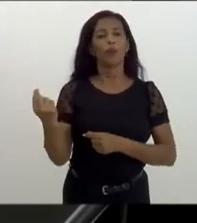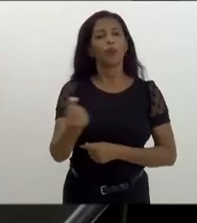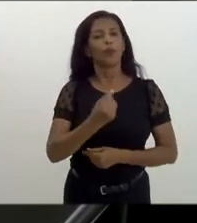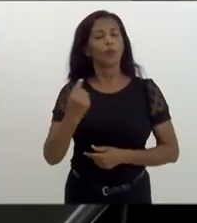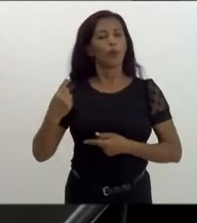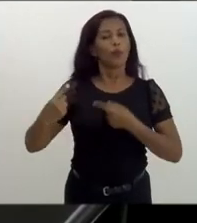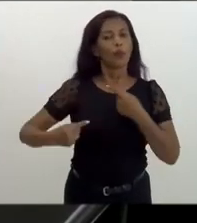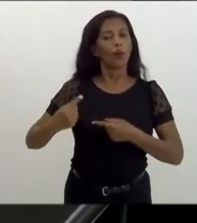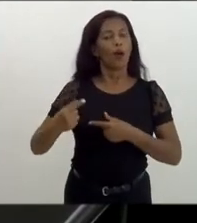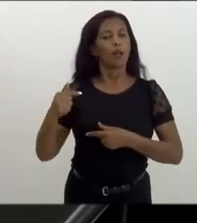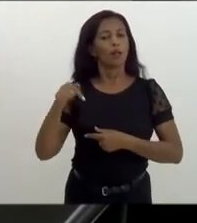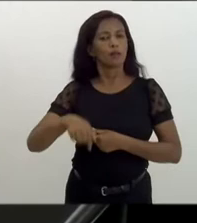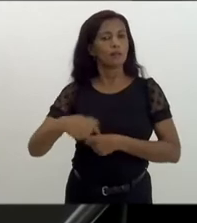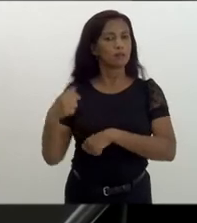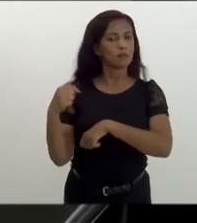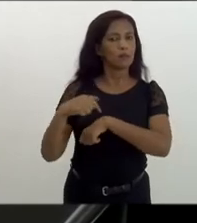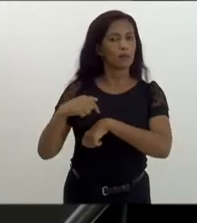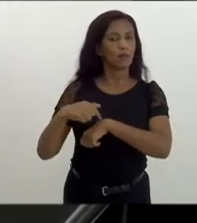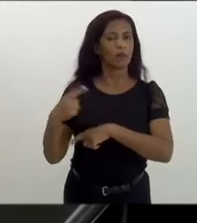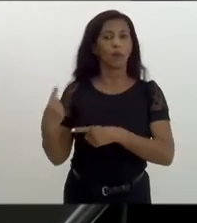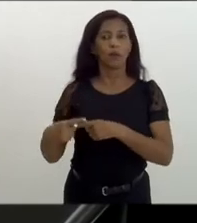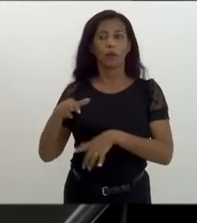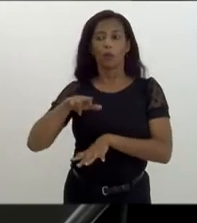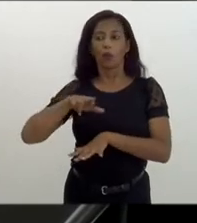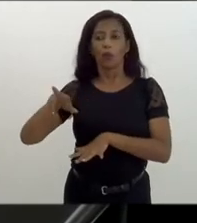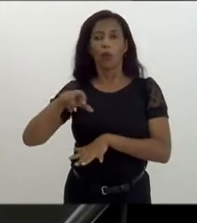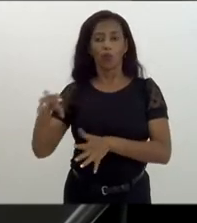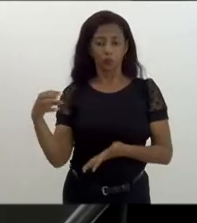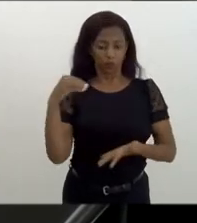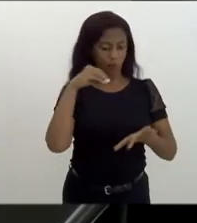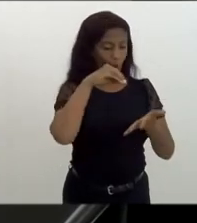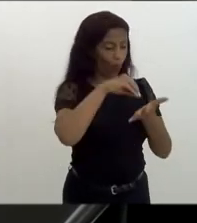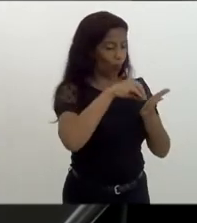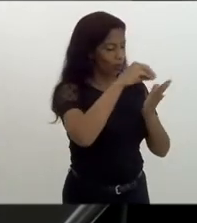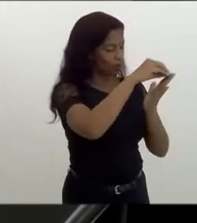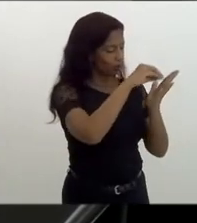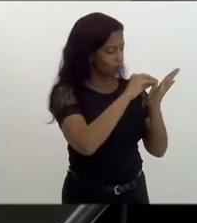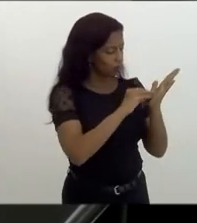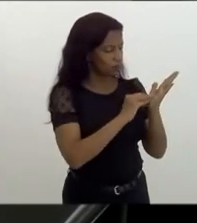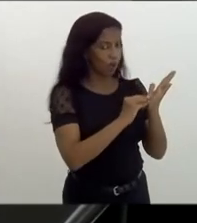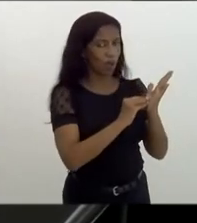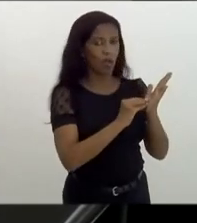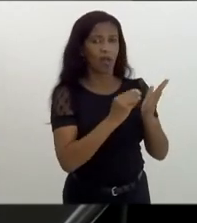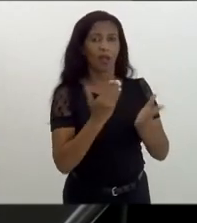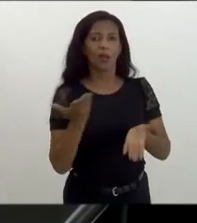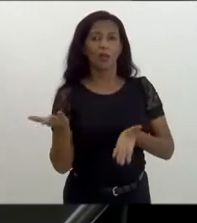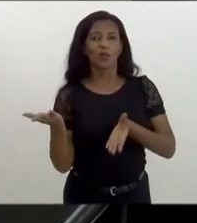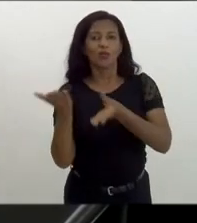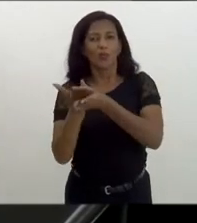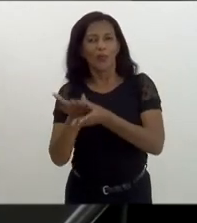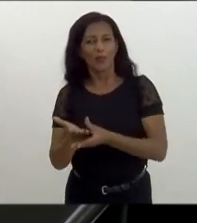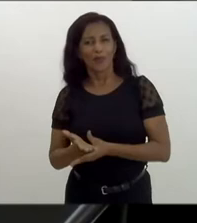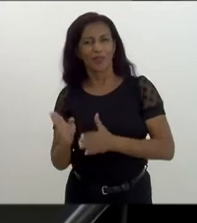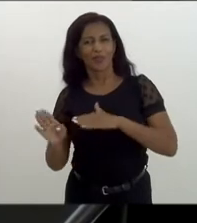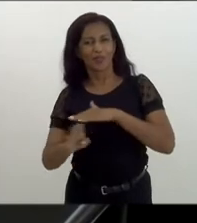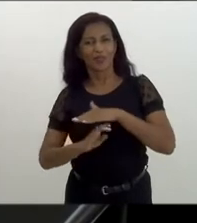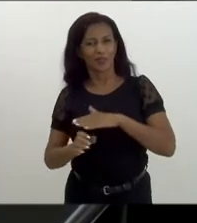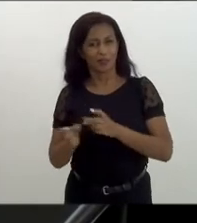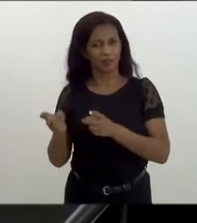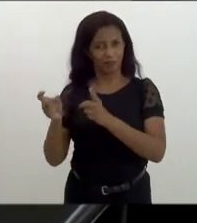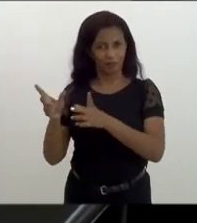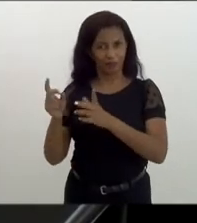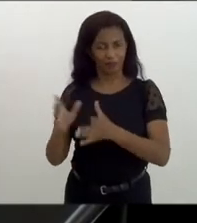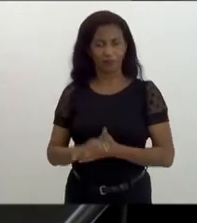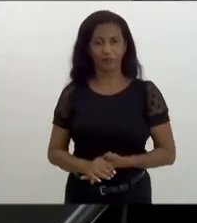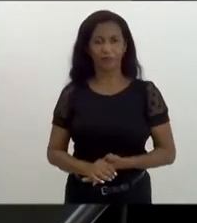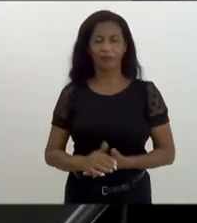podemos discutir neste momento porque elas não constam do processo de empresas em liquidação de tudo